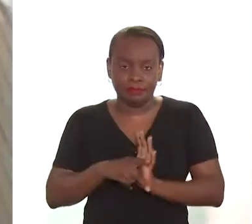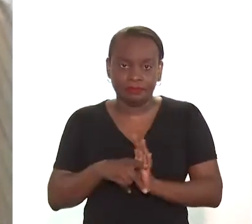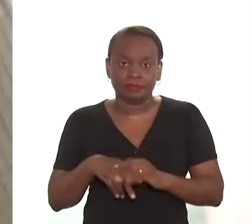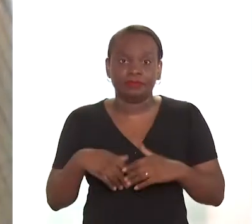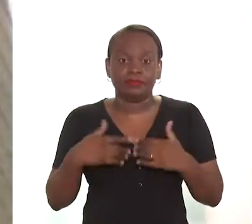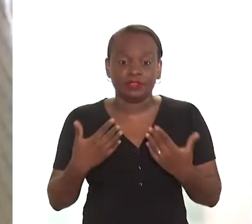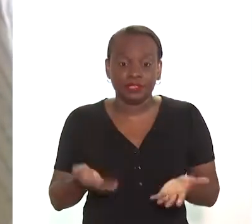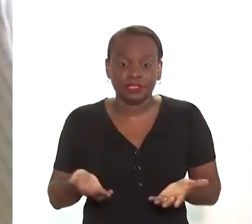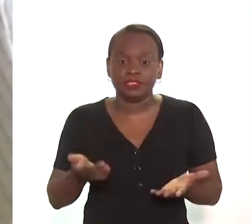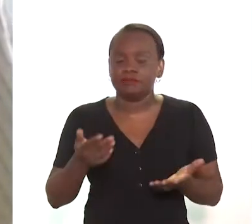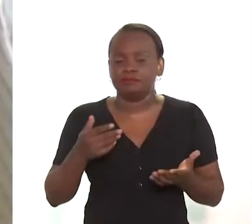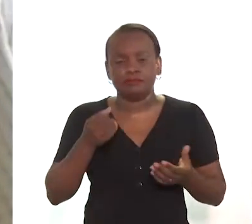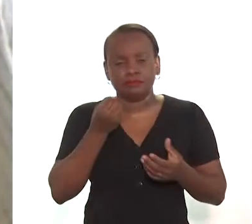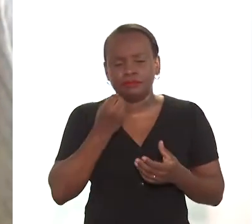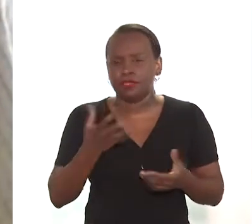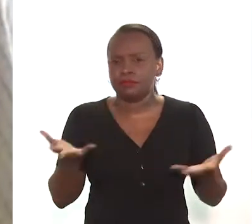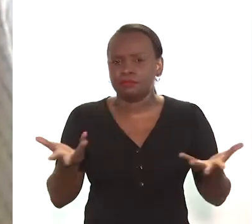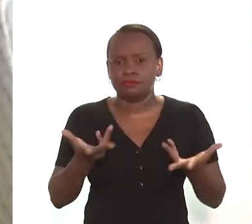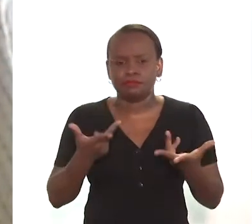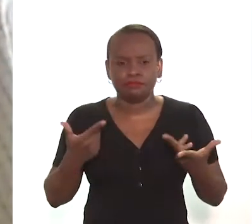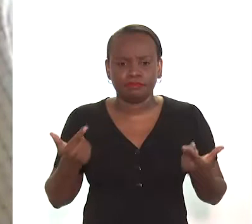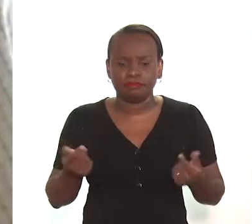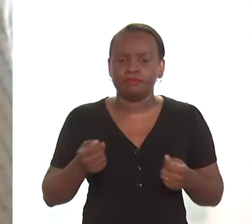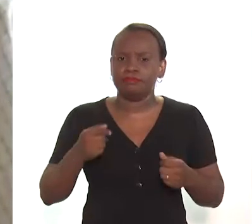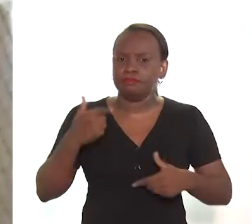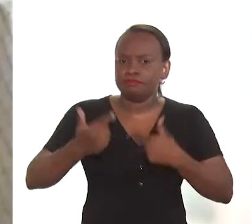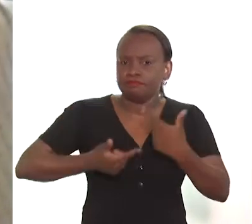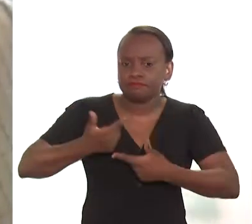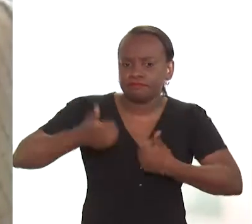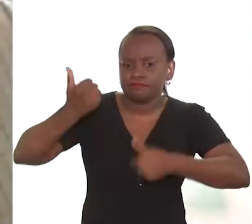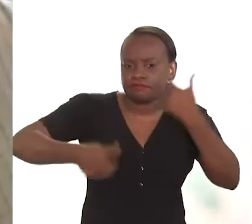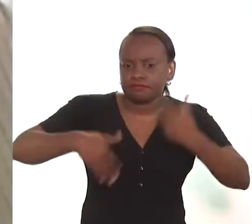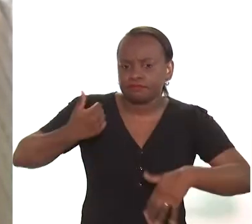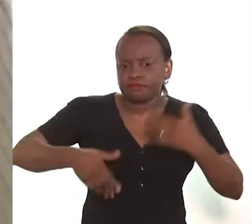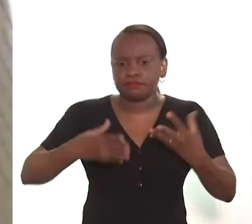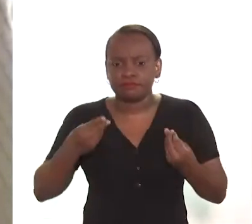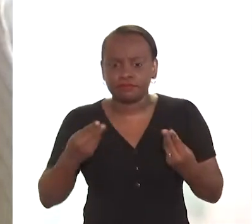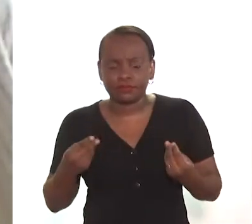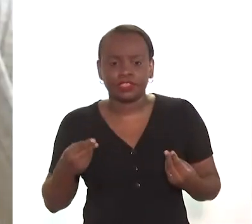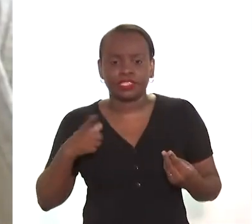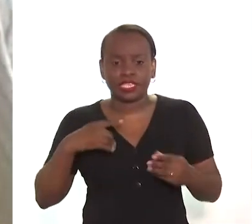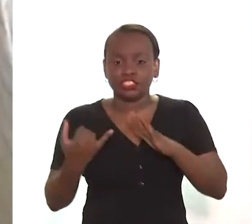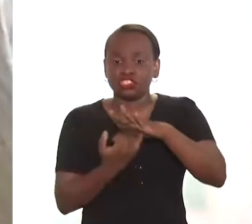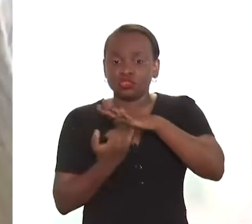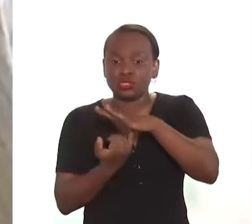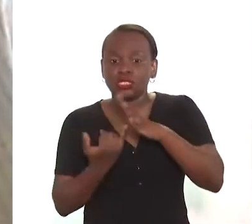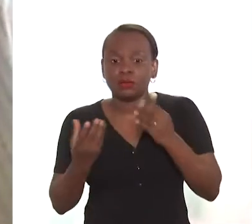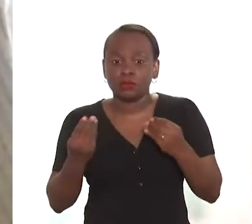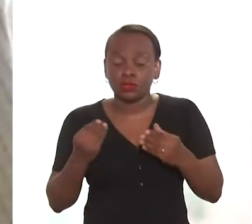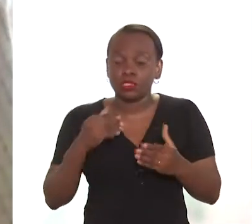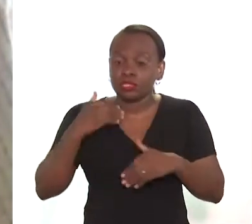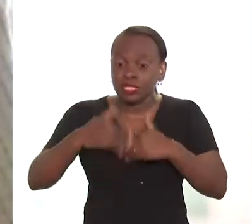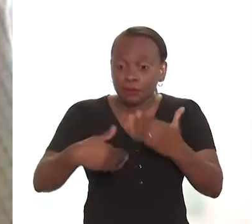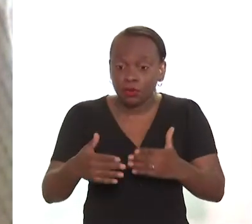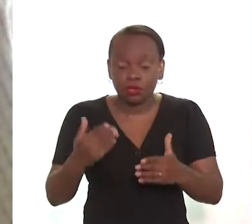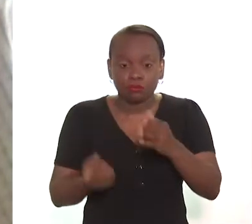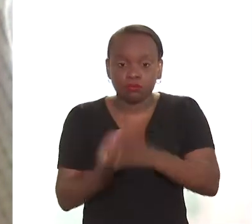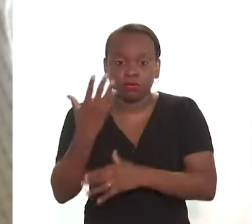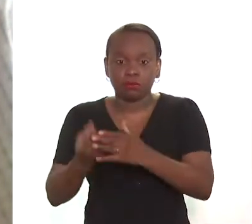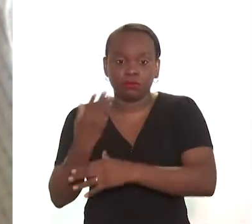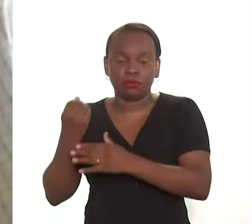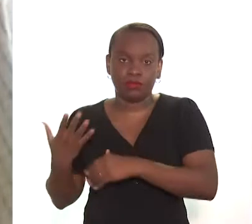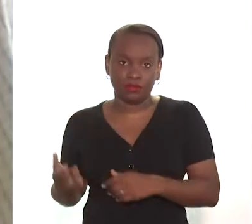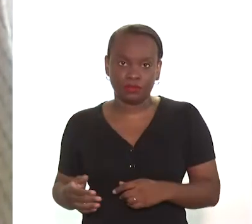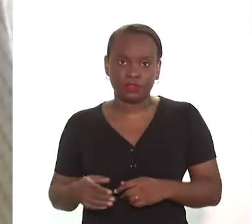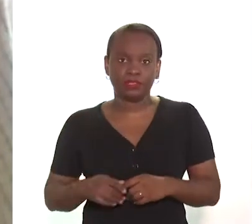discussão. O programa foi muito rico, o programa foi intensivo e são muitas instituições que nasceram após